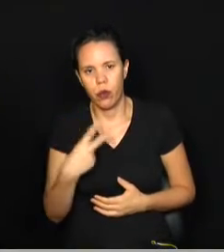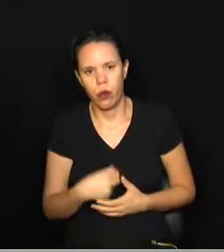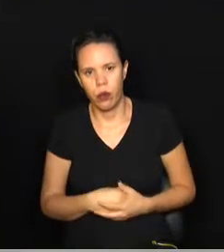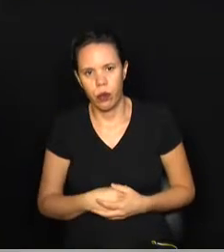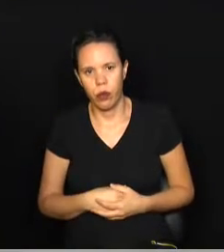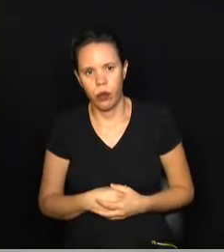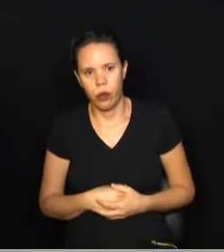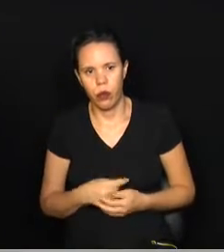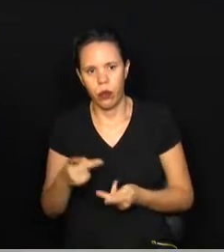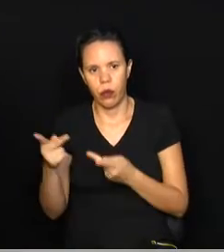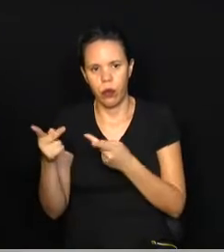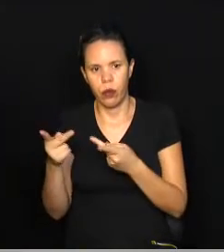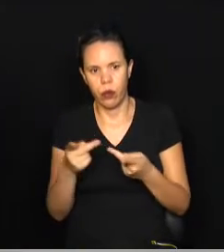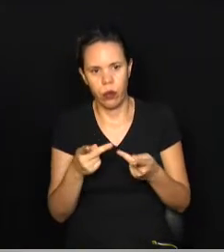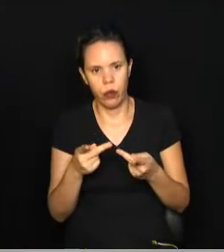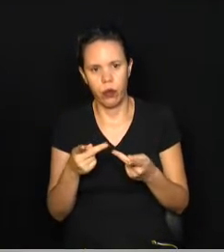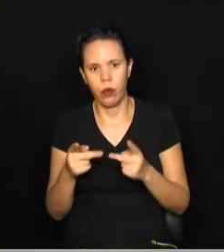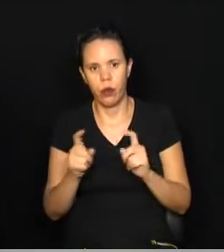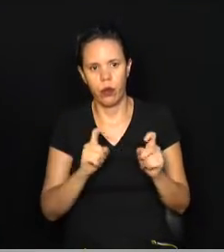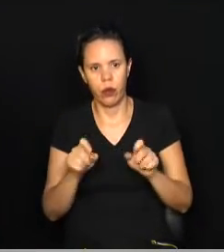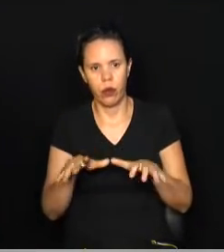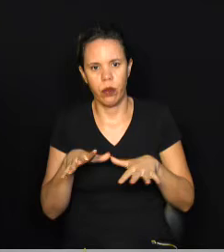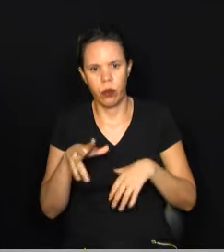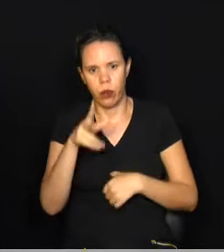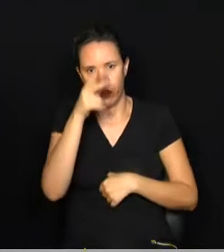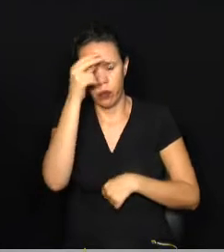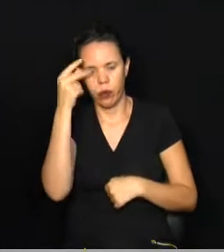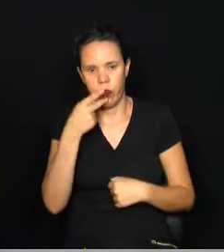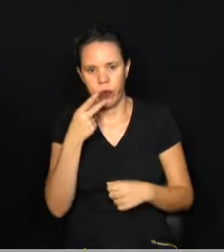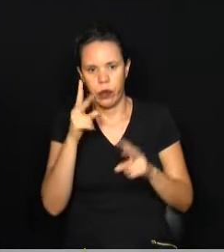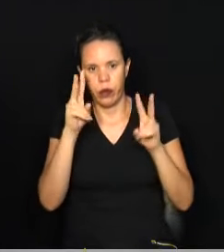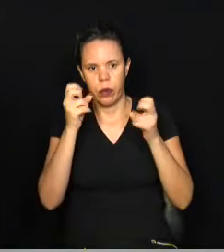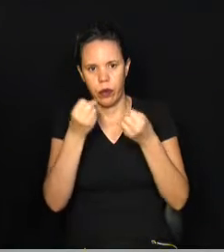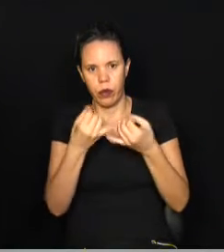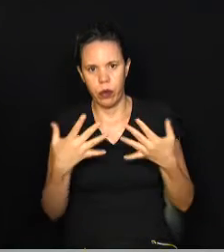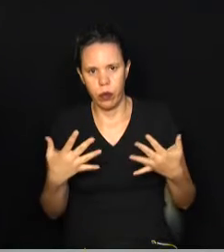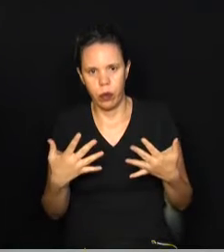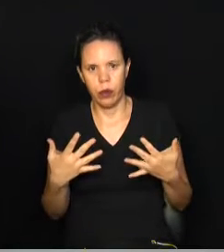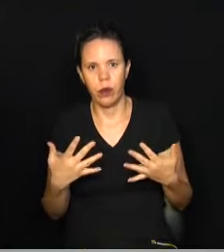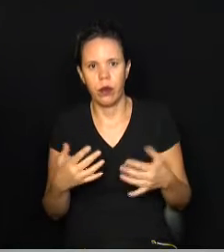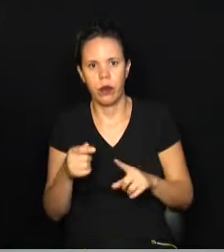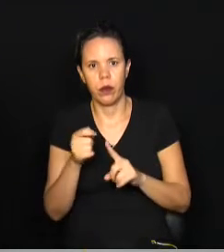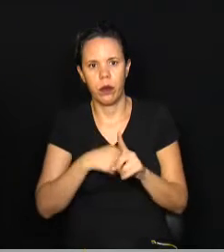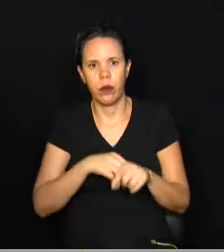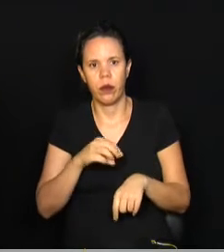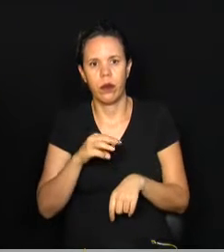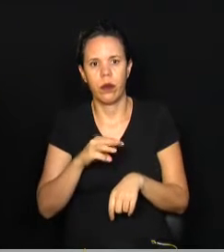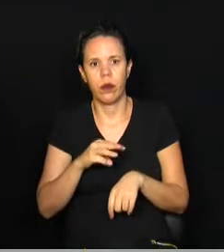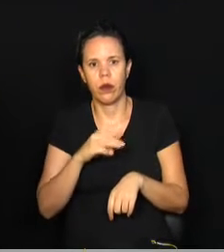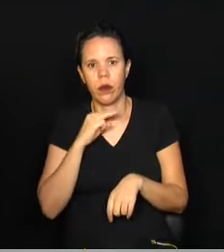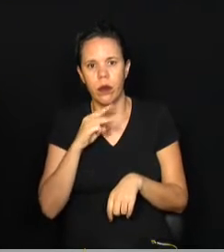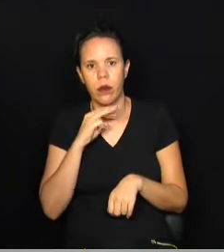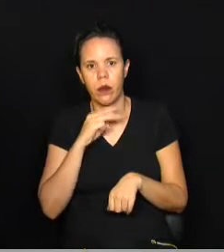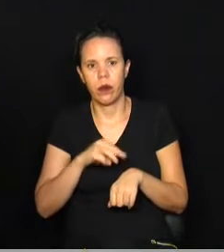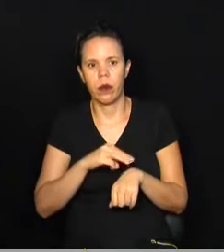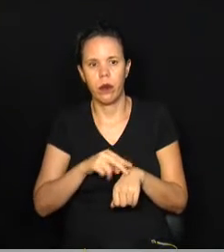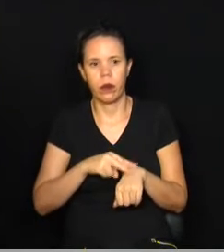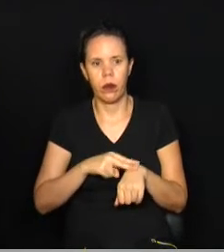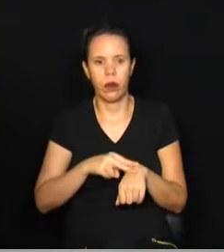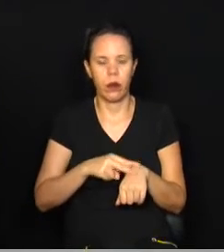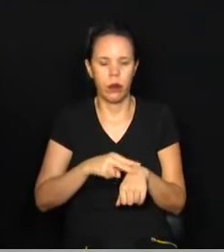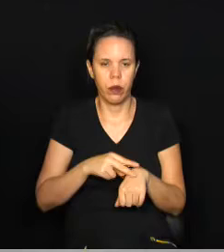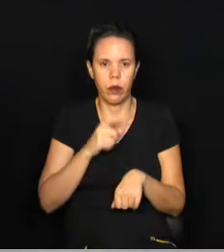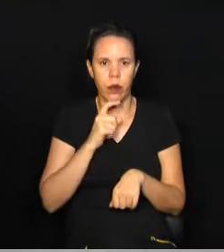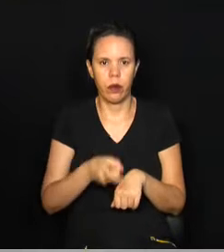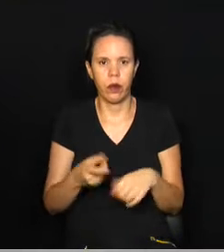o convite para essa audiência pública, para a gente falar um pouquinho sobre o Março Verde. Como o senhor comentou, hoje eu